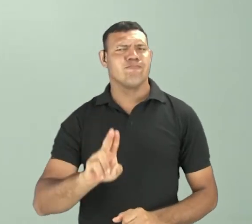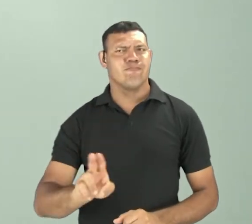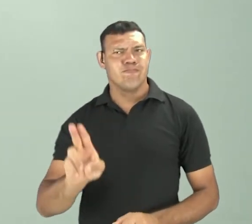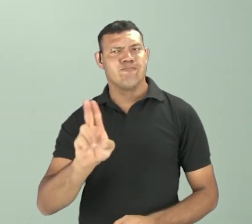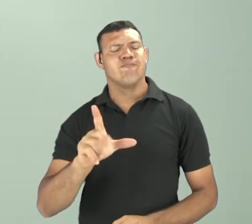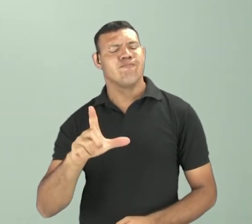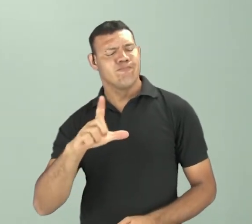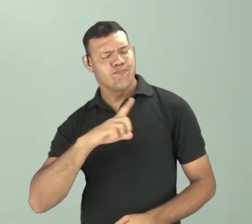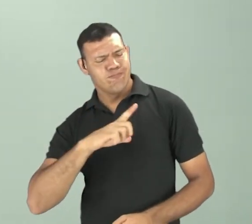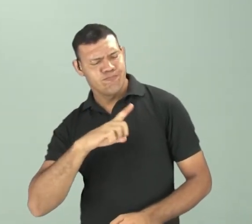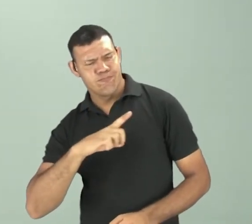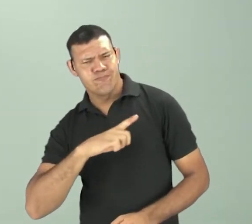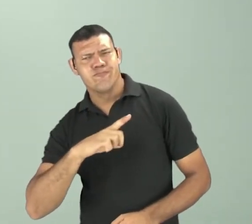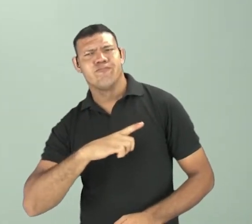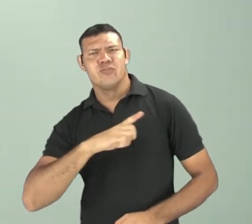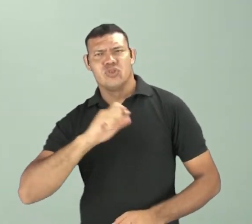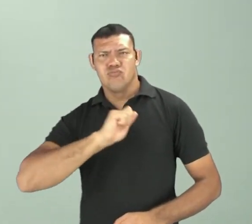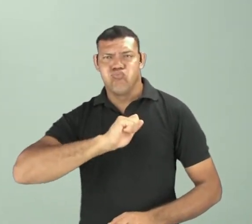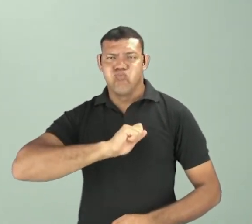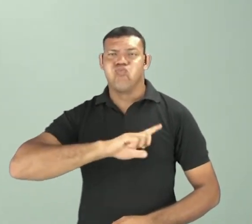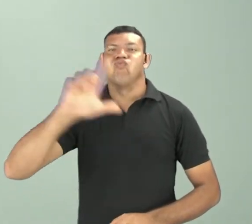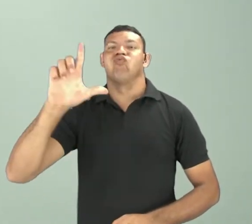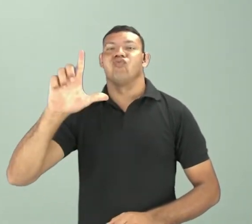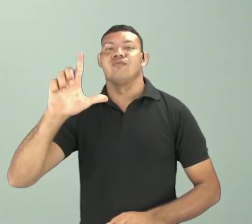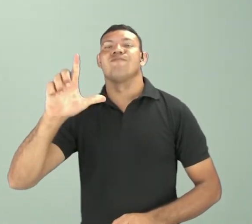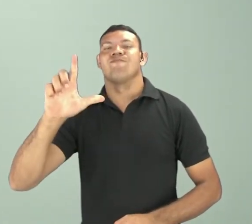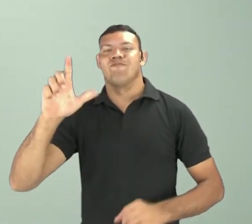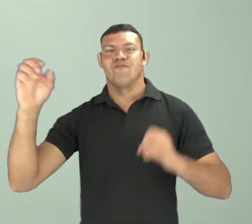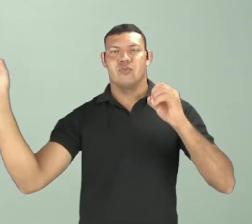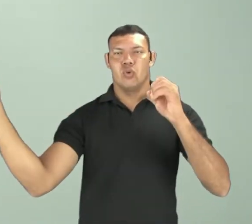aí uma intensificação desses gases